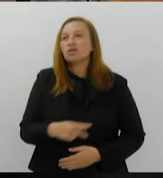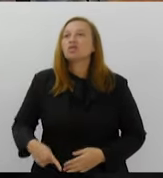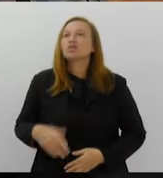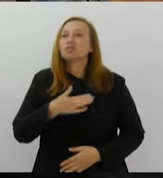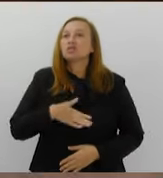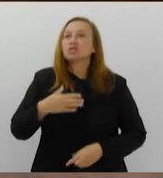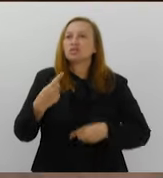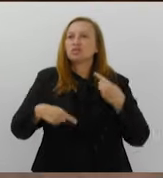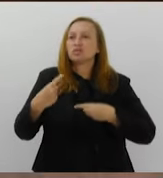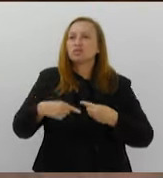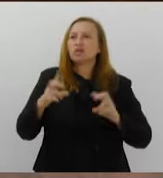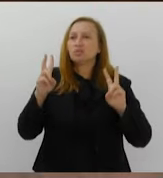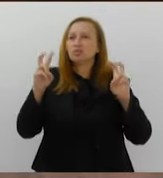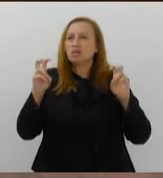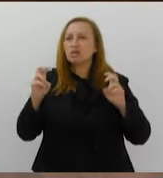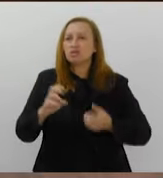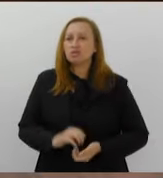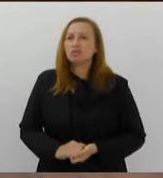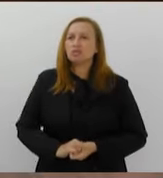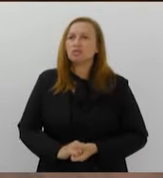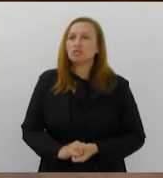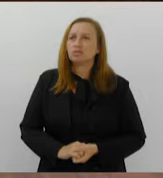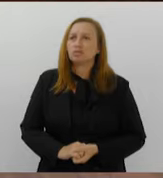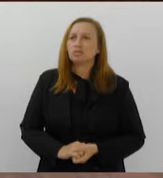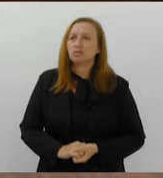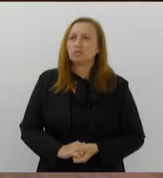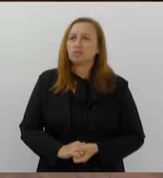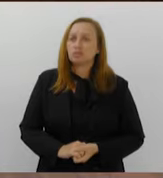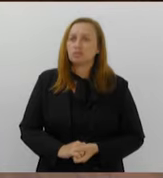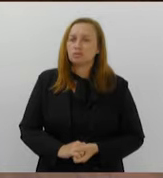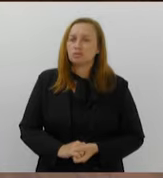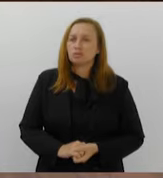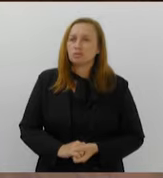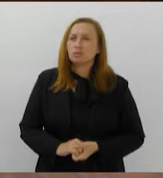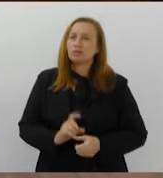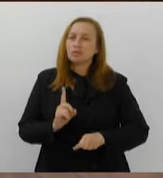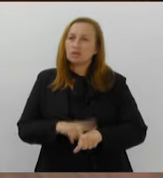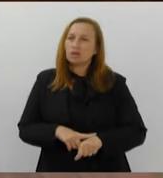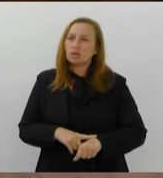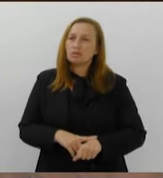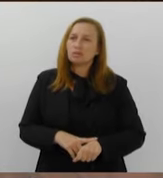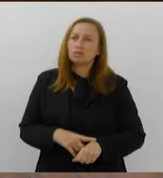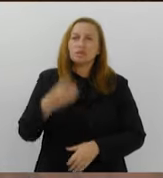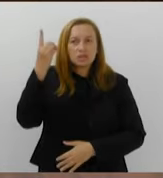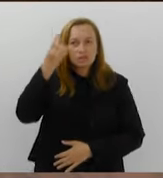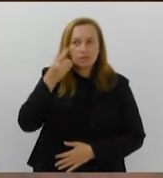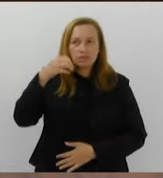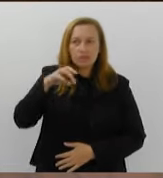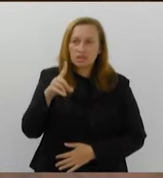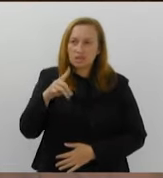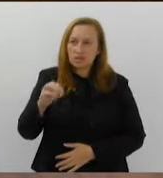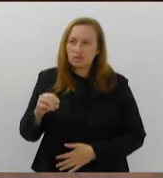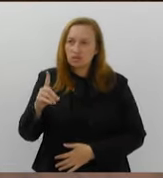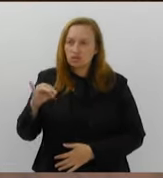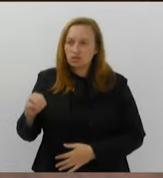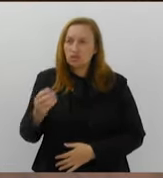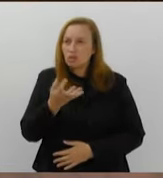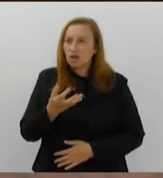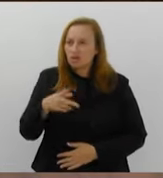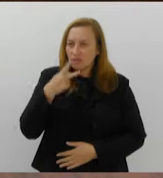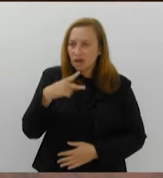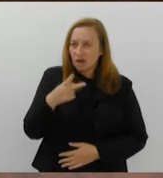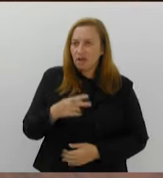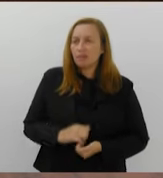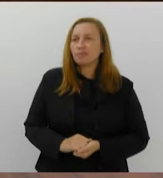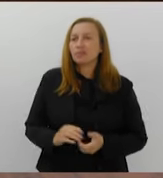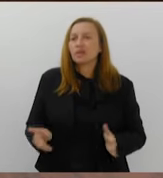de discutir o projeto, já que não tive a parte, que acabou o tempo do nobre deputado Marcelo Dino, por favor. Eu quero dizer que faço parte